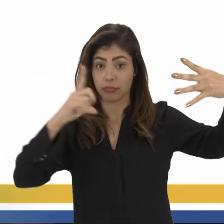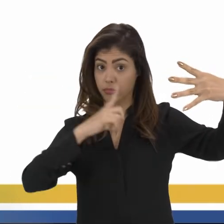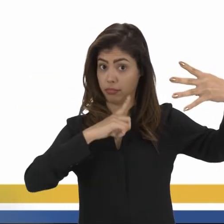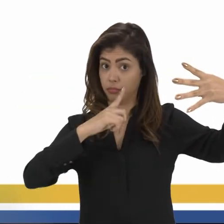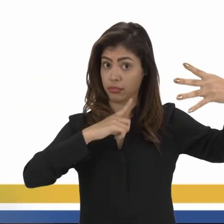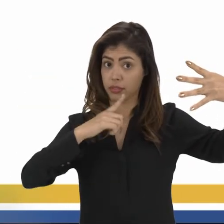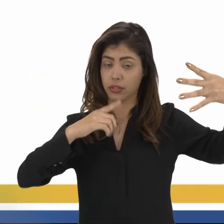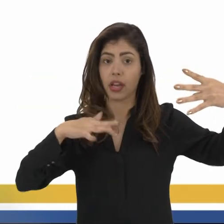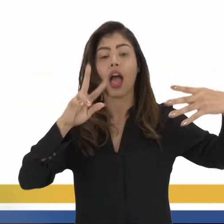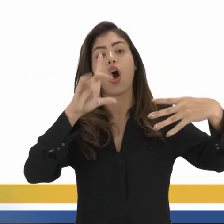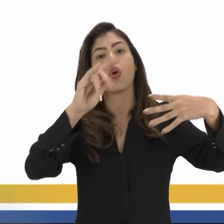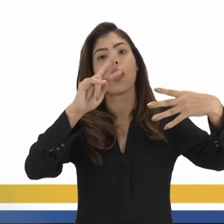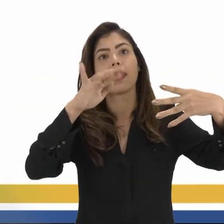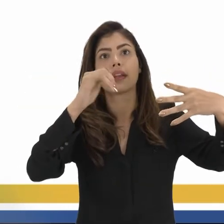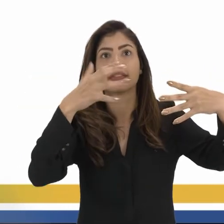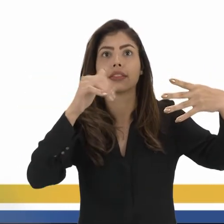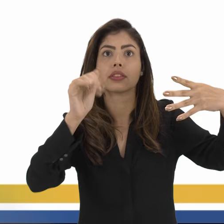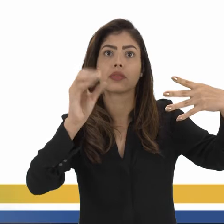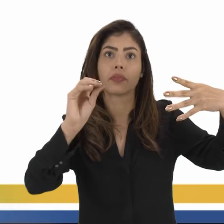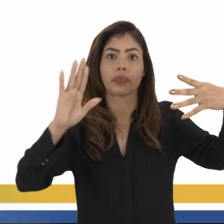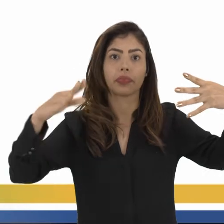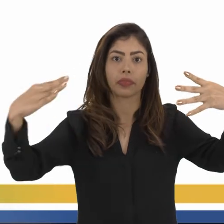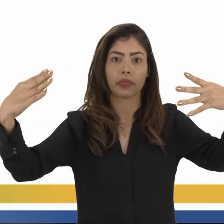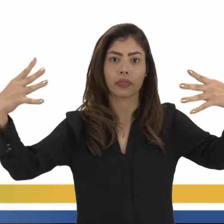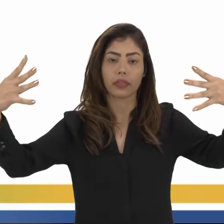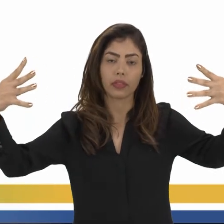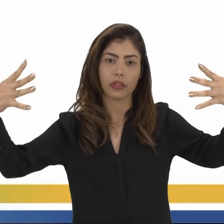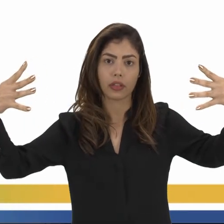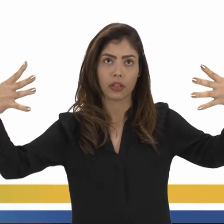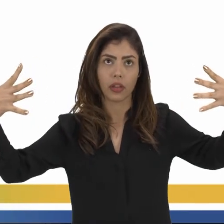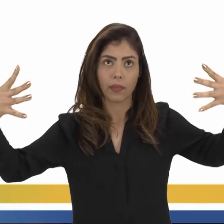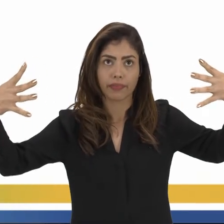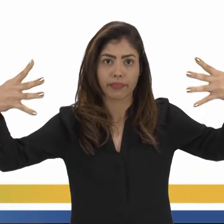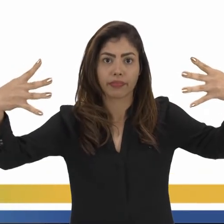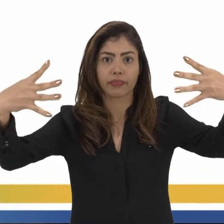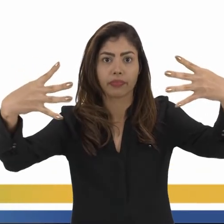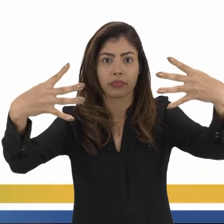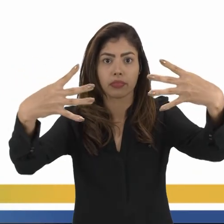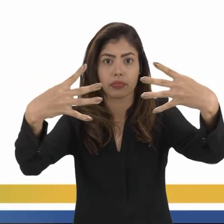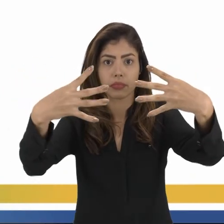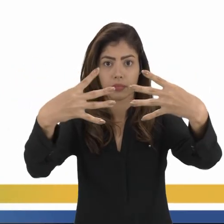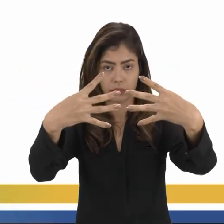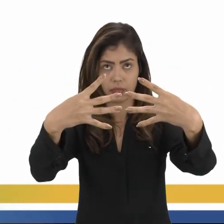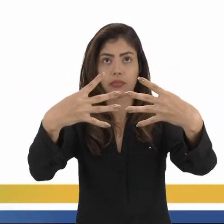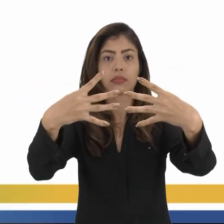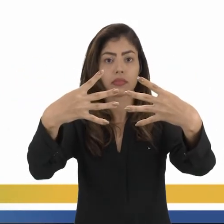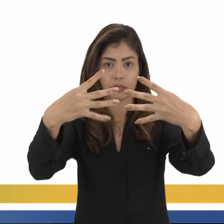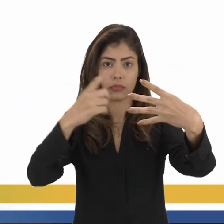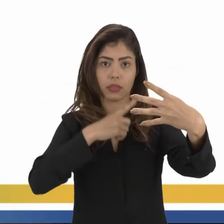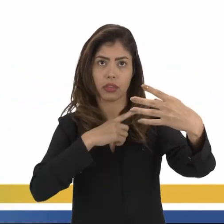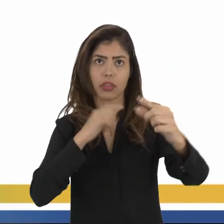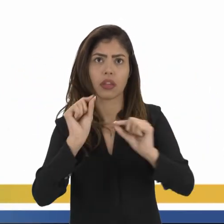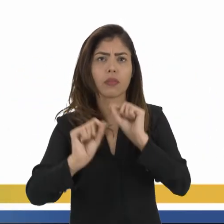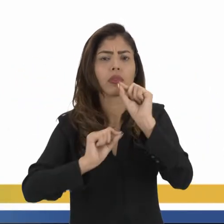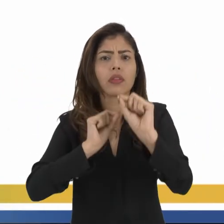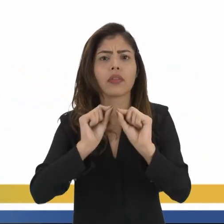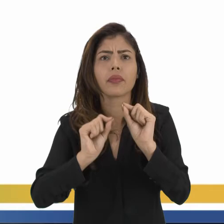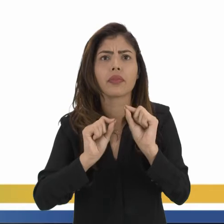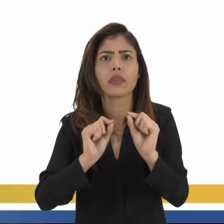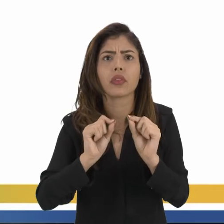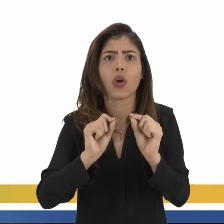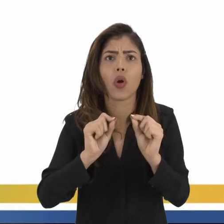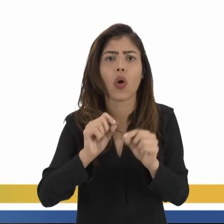gerar a contração muscular. Quando eles retornam à sua posição inicial, nós temos o quê?